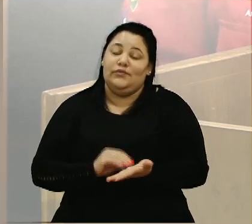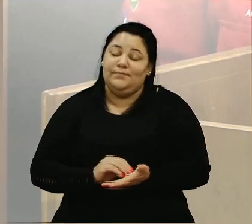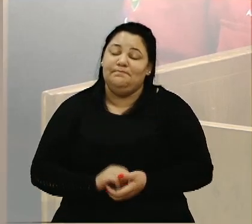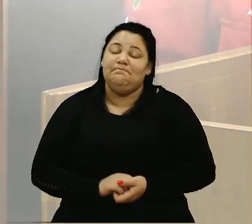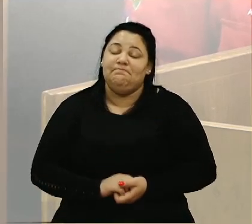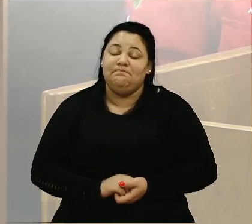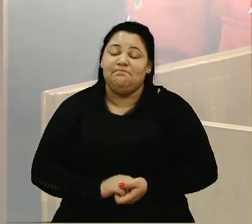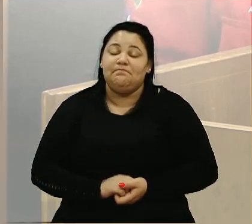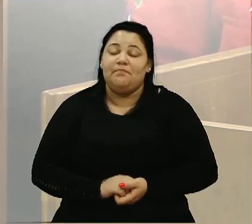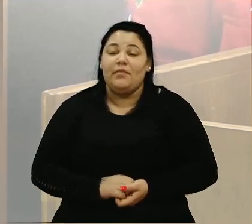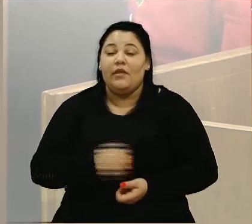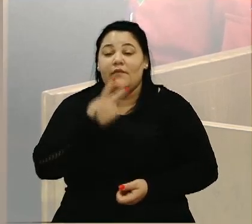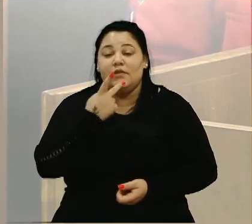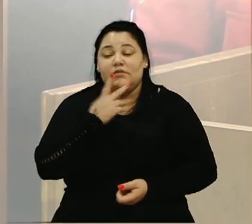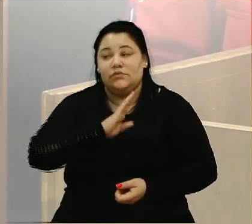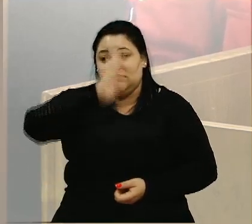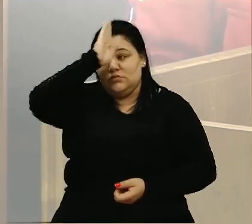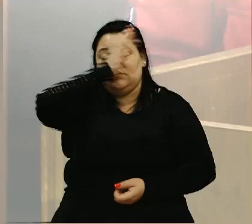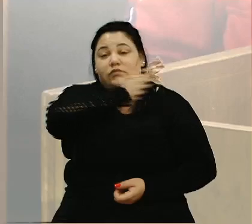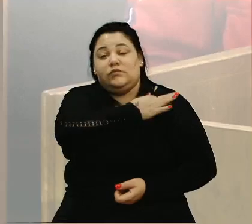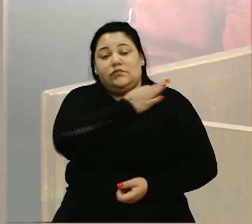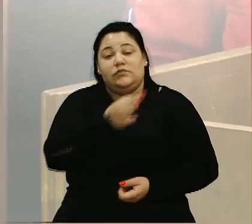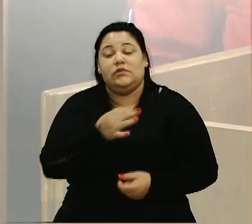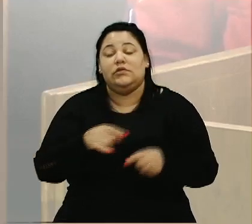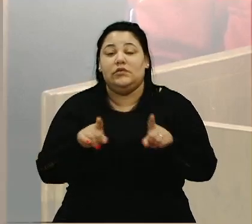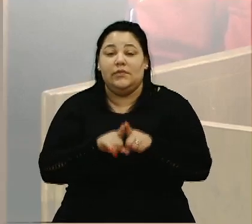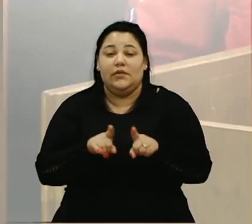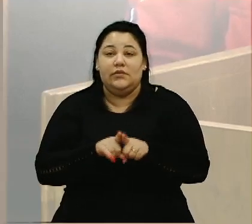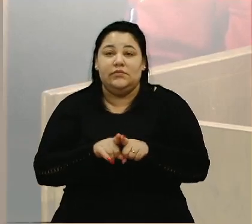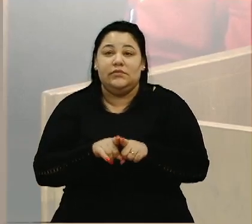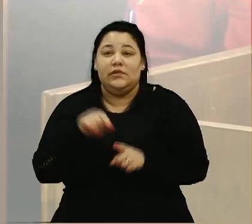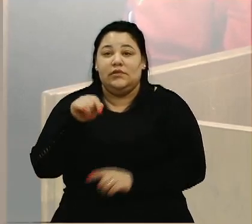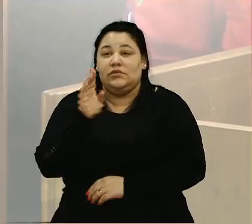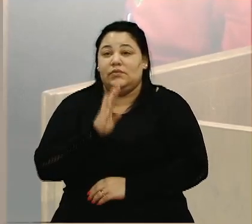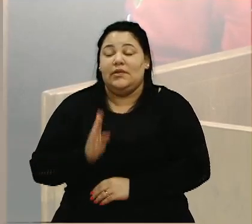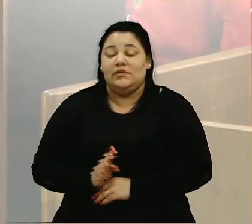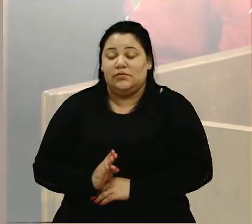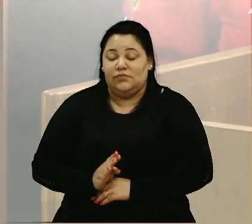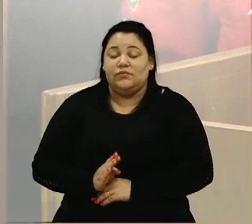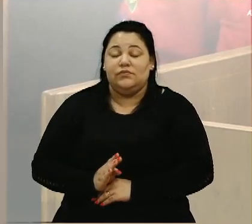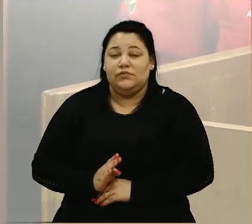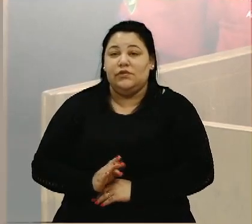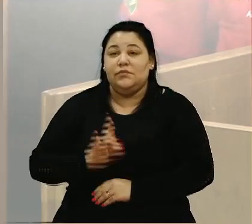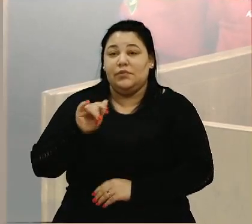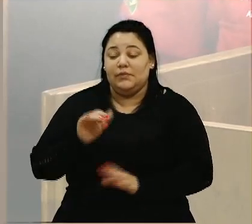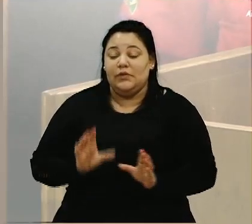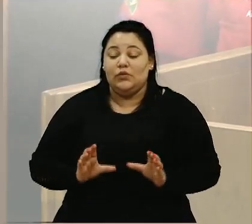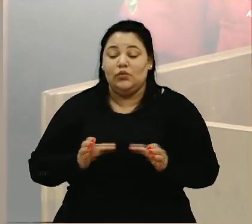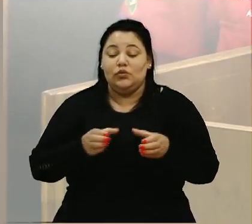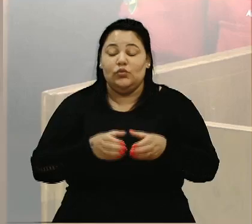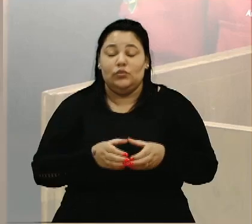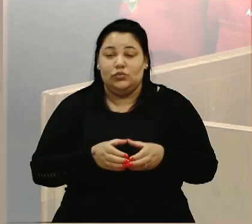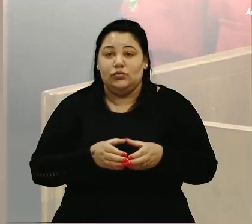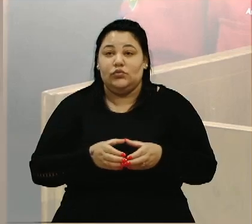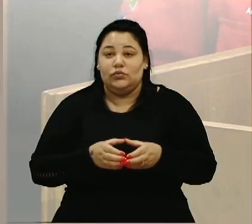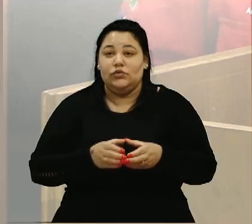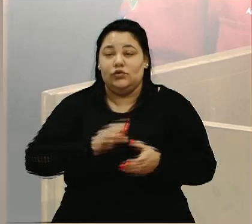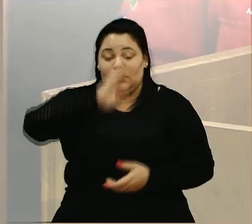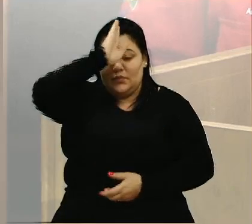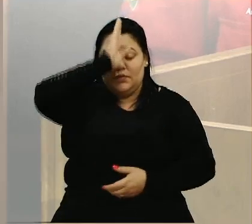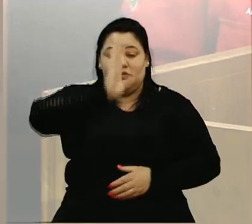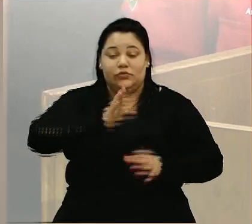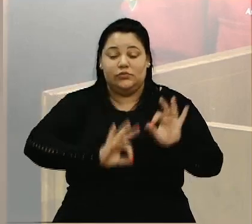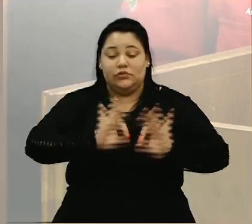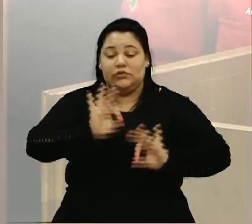os bombeiros voluntários, o bombeiro voluntário, então, no Brasil, foi a primeira corporação de bombeiros a ser montada, foi